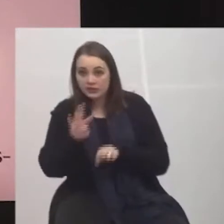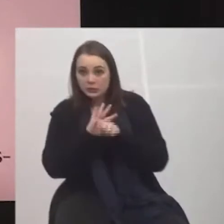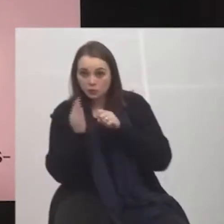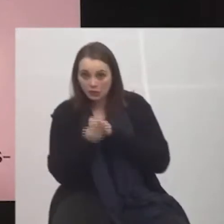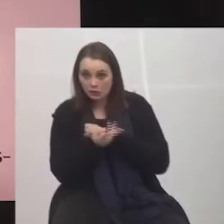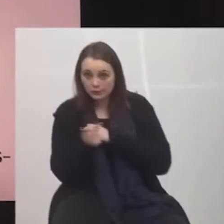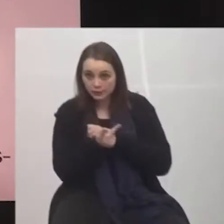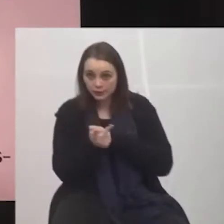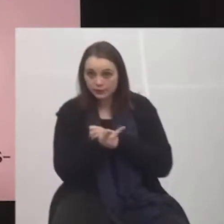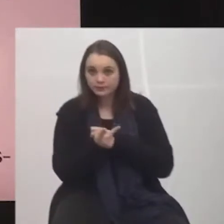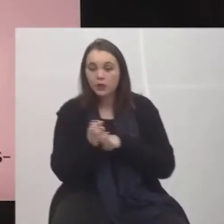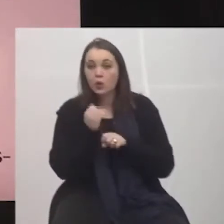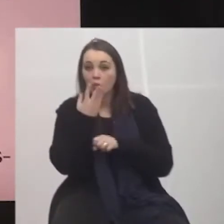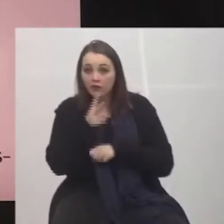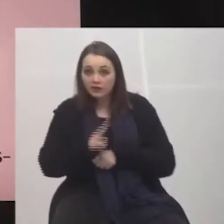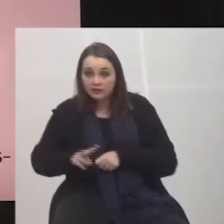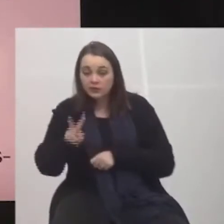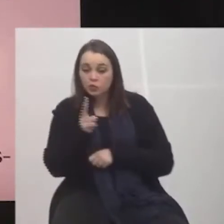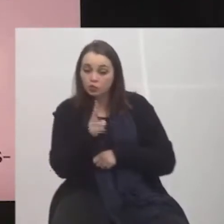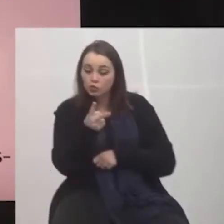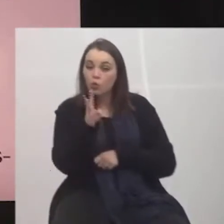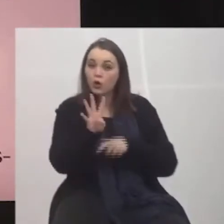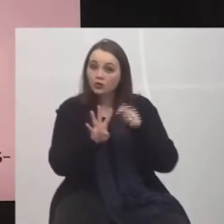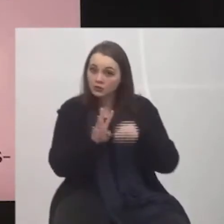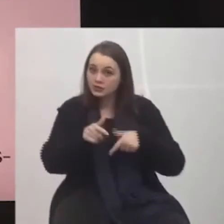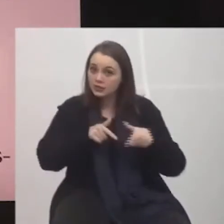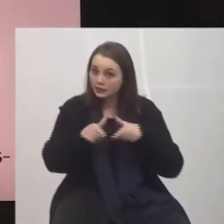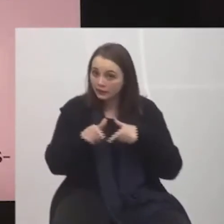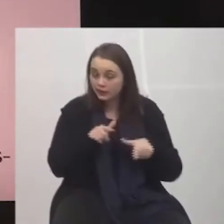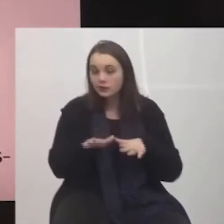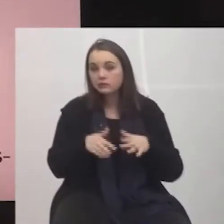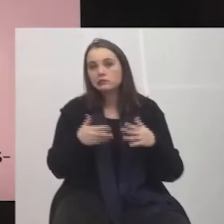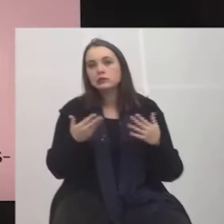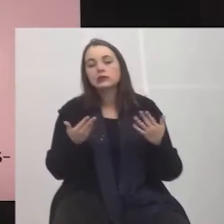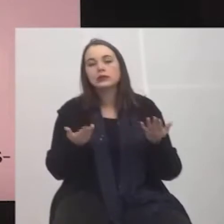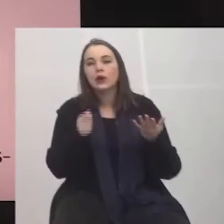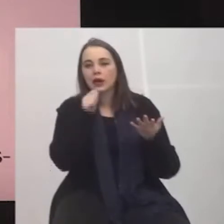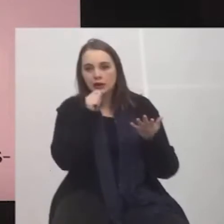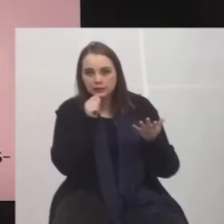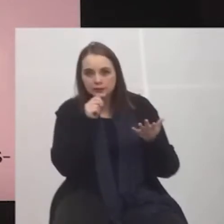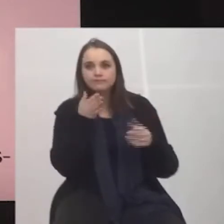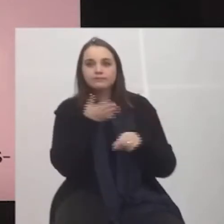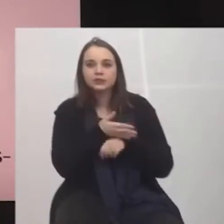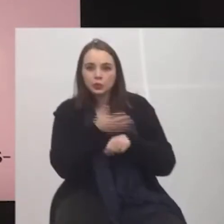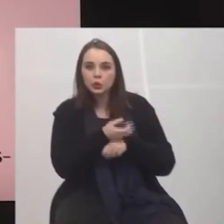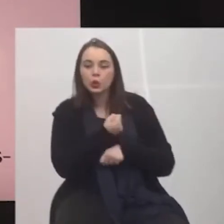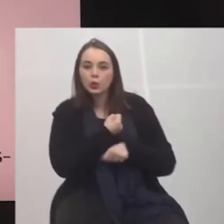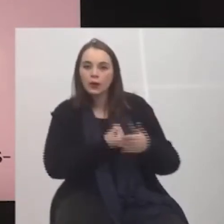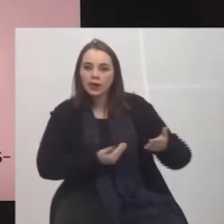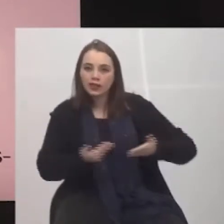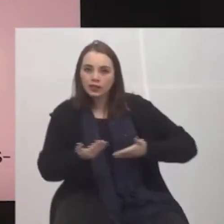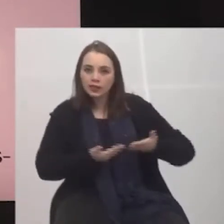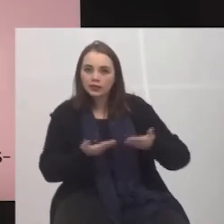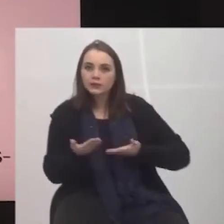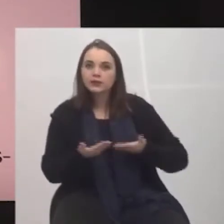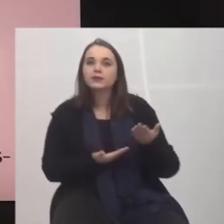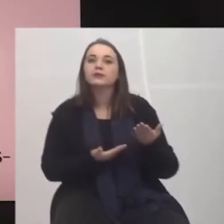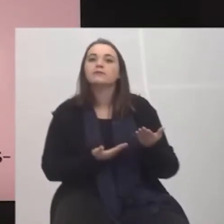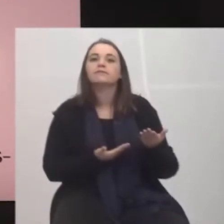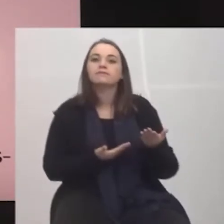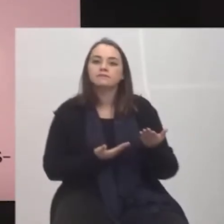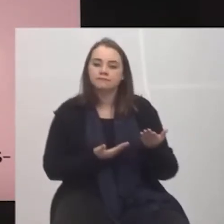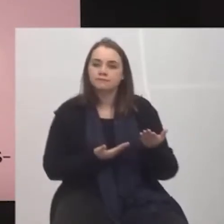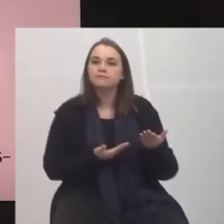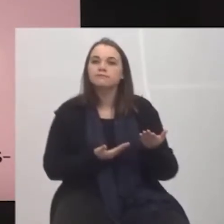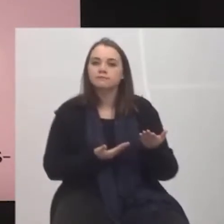parte do primeiro quadrimestre, né, ativo, então ele ainda faz parte dos números de atendimento. Boa Vista, ele faz